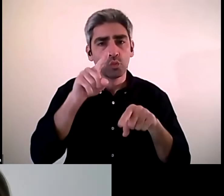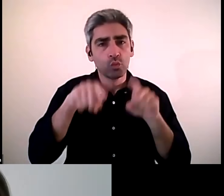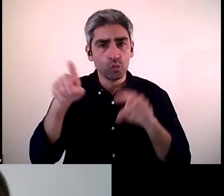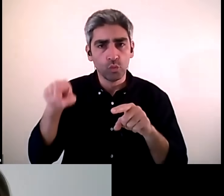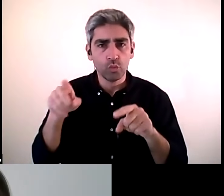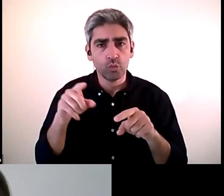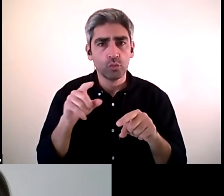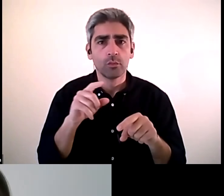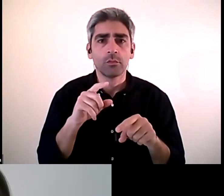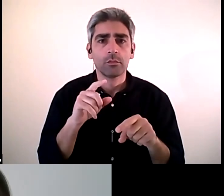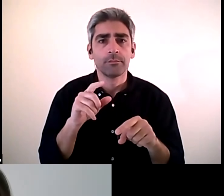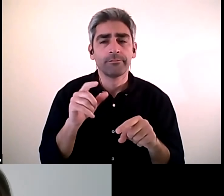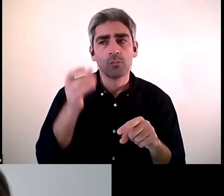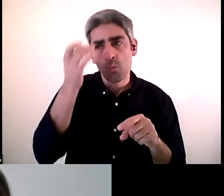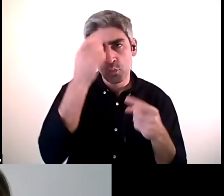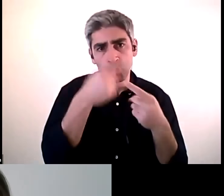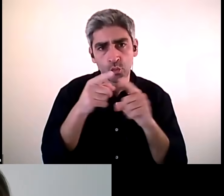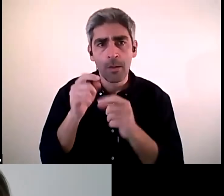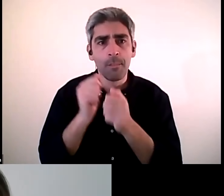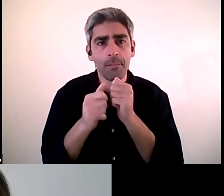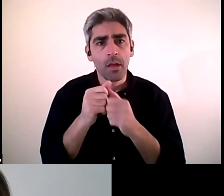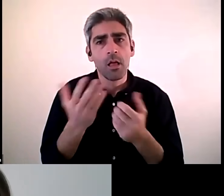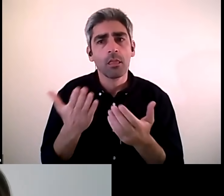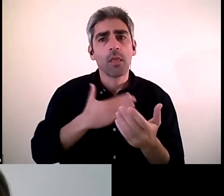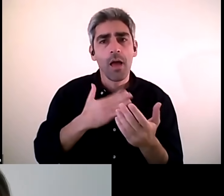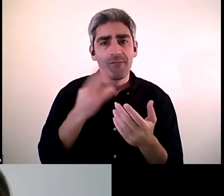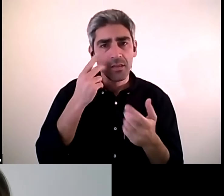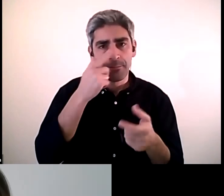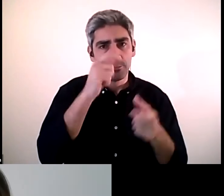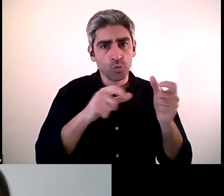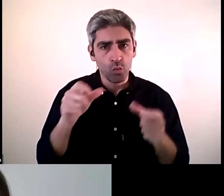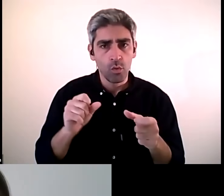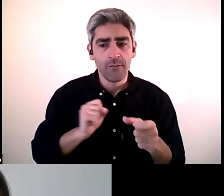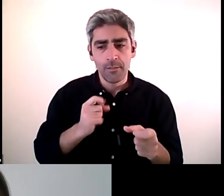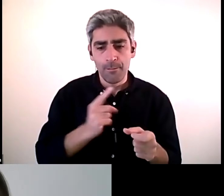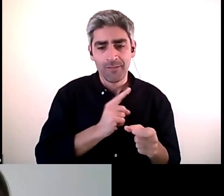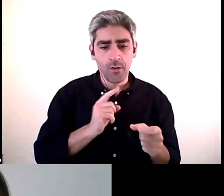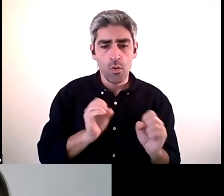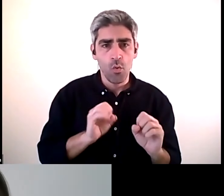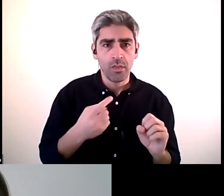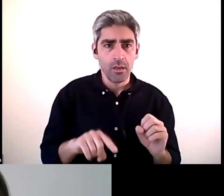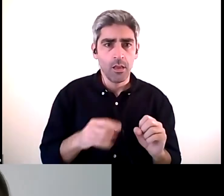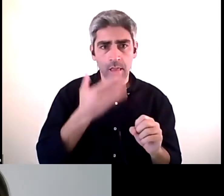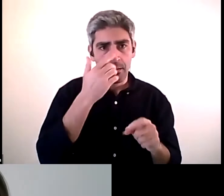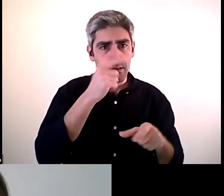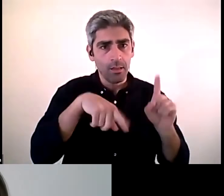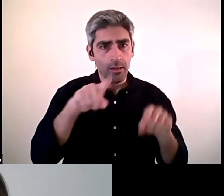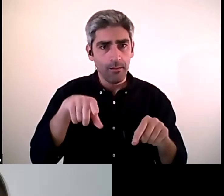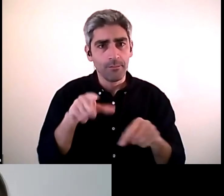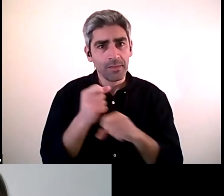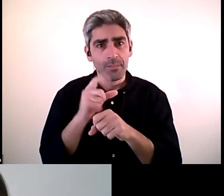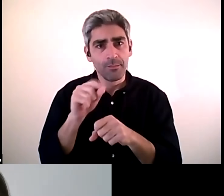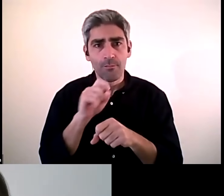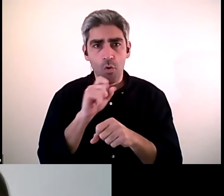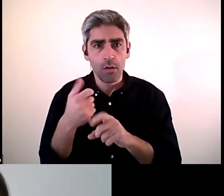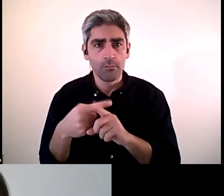também trazem um papel para a vida das pessoas que se calhar nas suas vidas pessoais não teriam tanta diversidade. Portanto, aqui o trabalho também pode